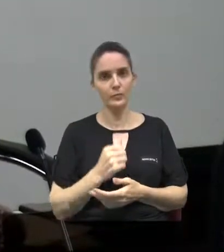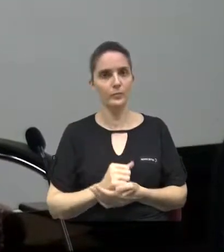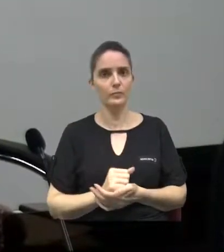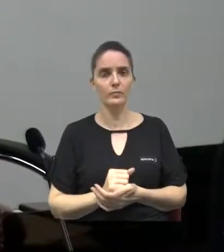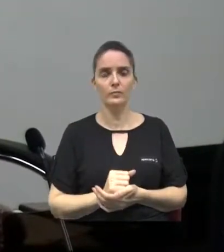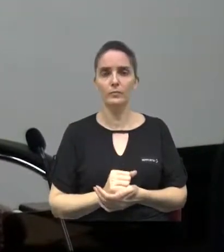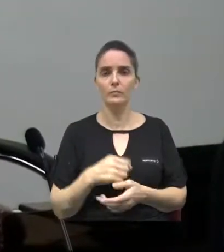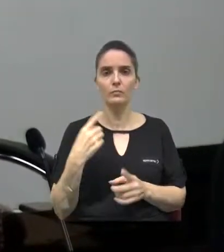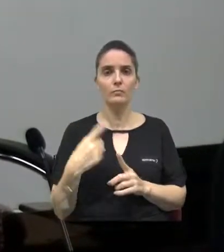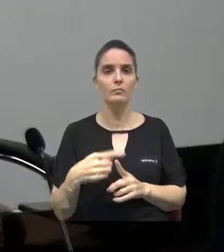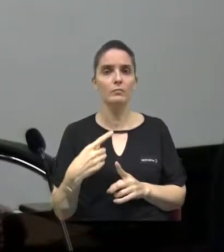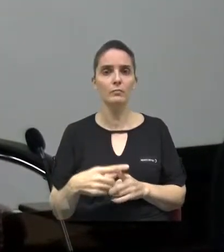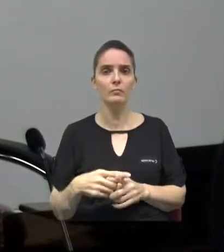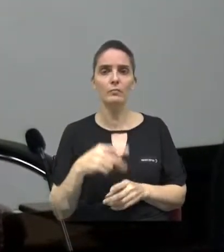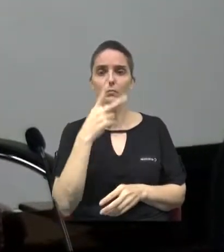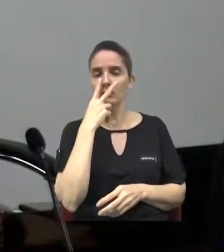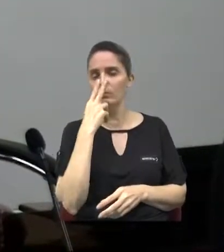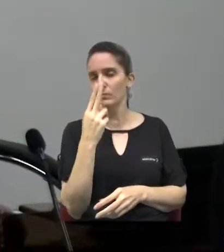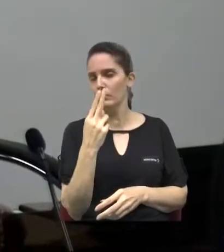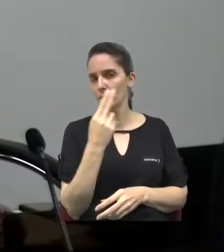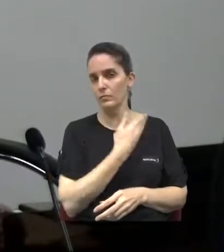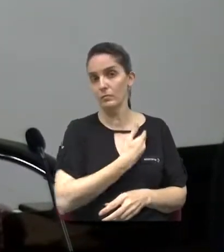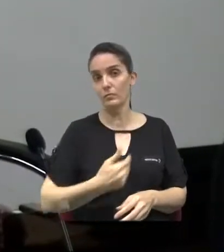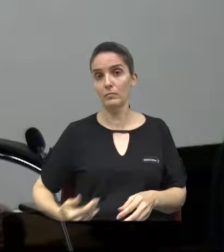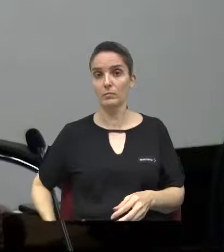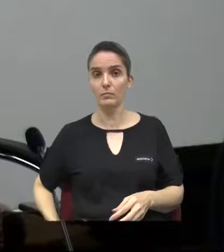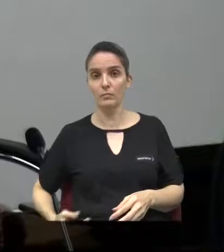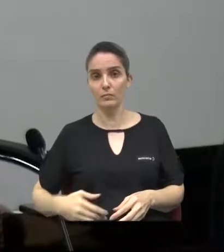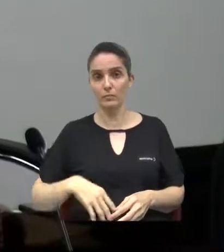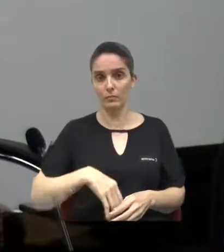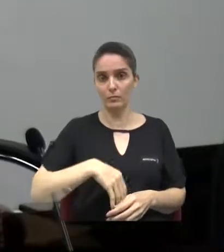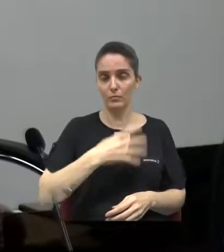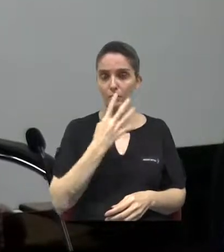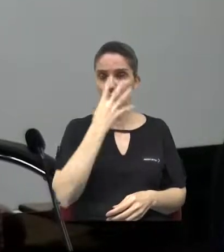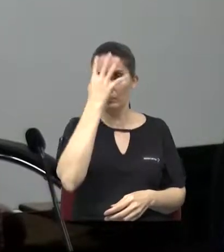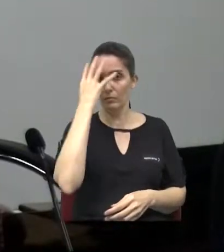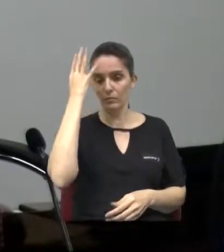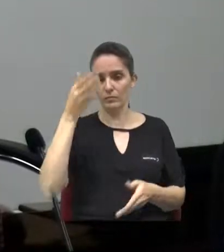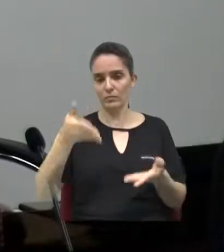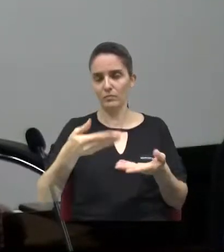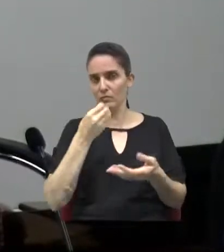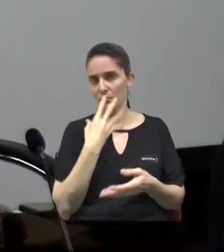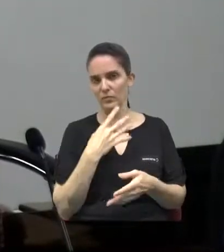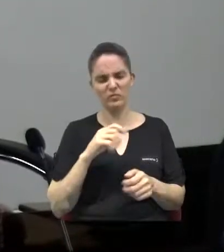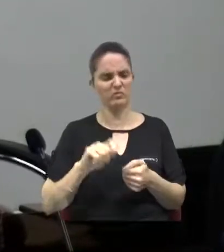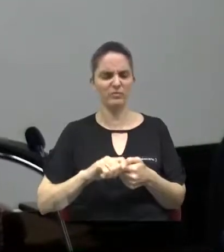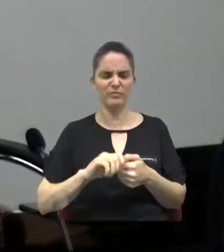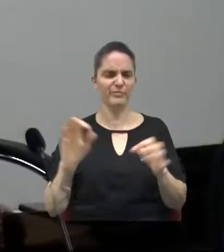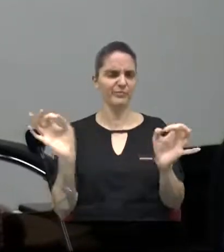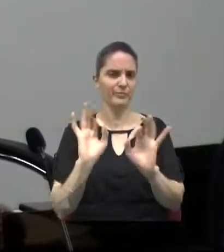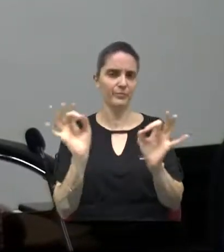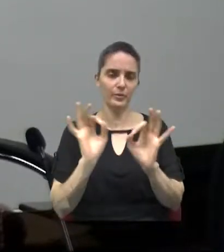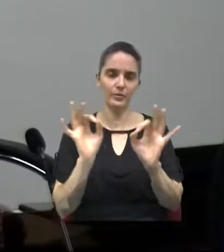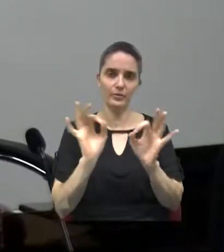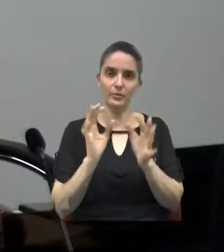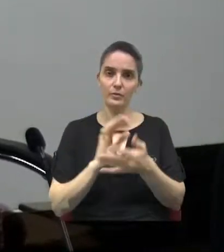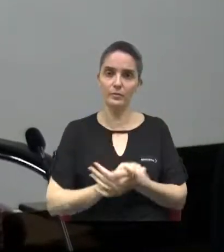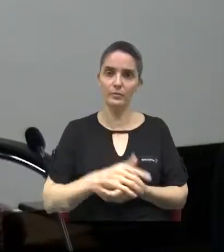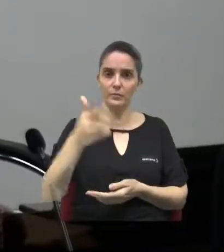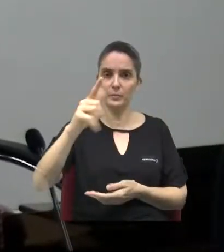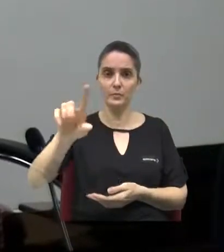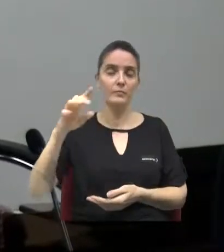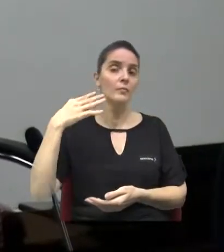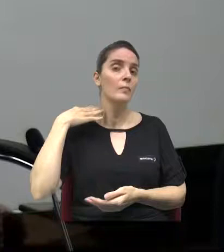dar ilusão à população de que o governo dele está fazendo alguma coisa, que realmente não está fazendo nada. Outra coisa, os bancos